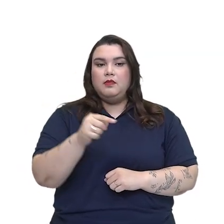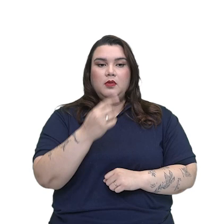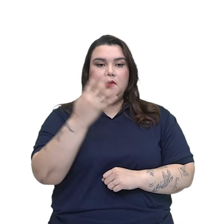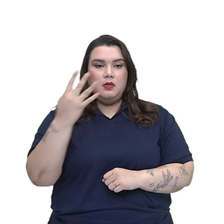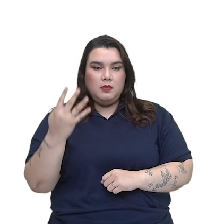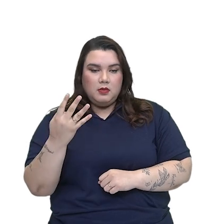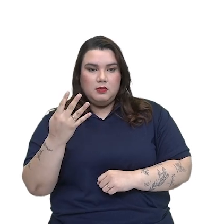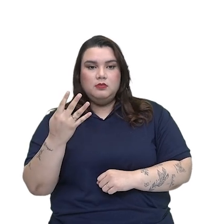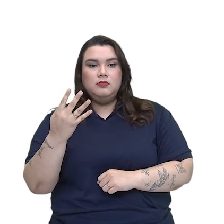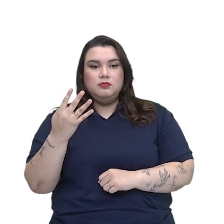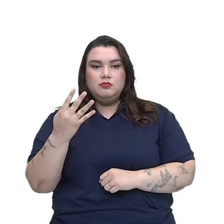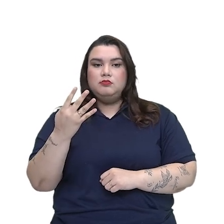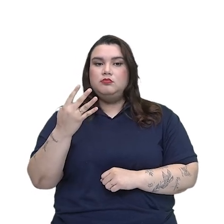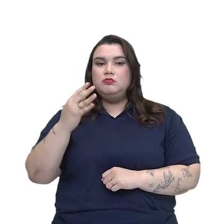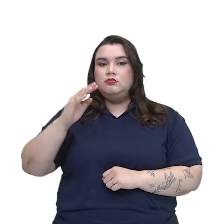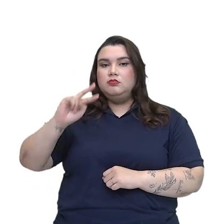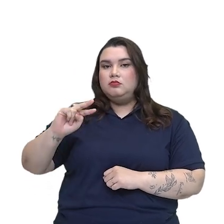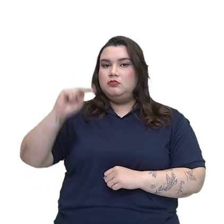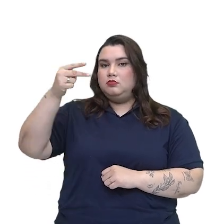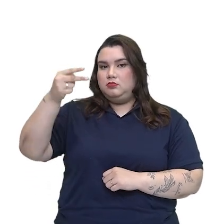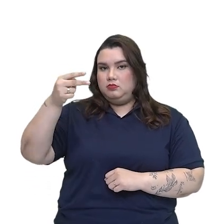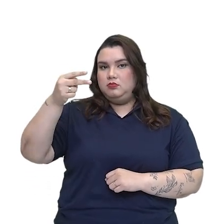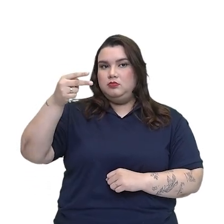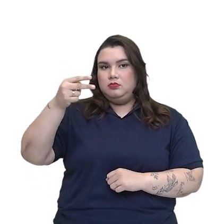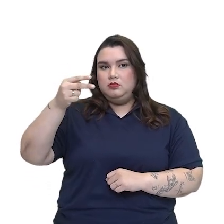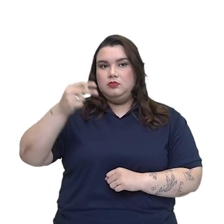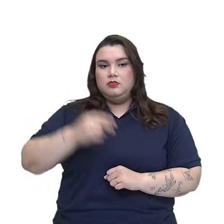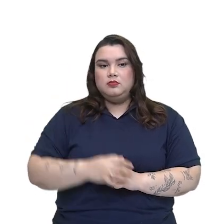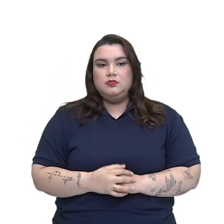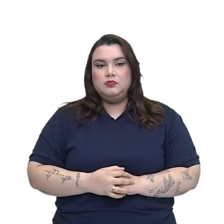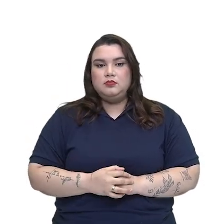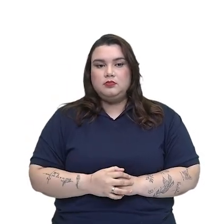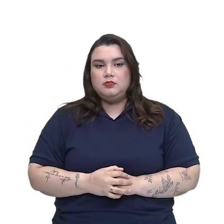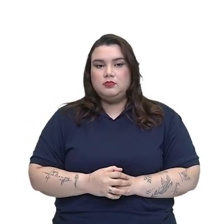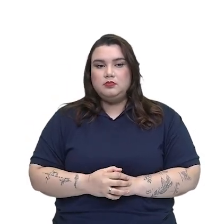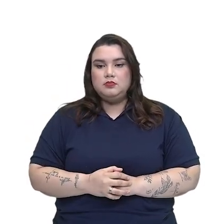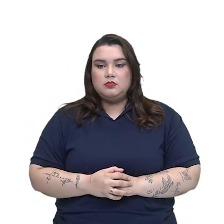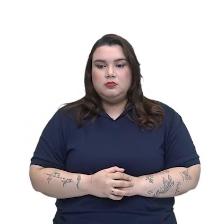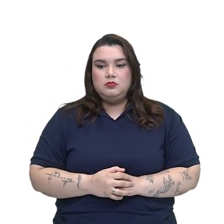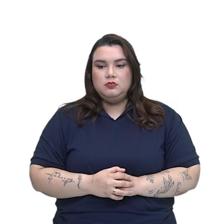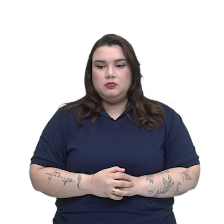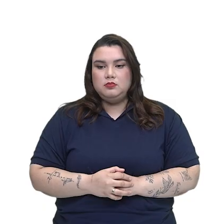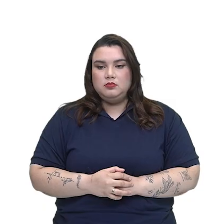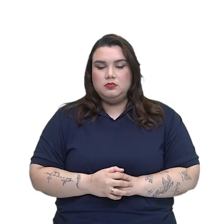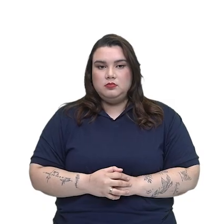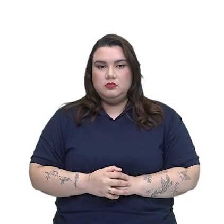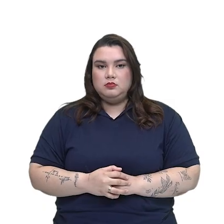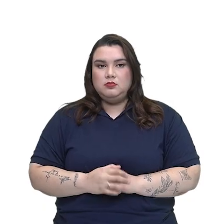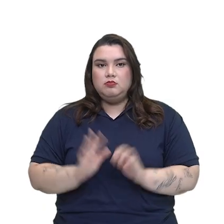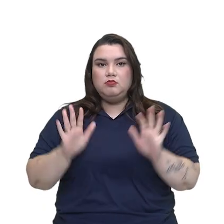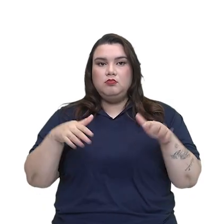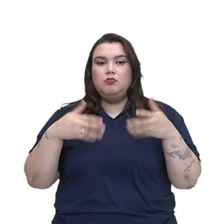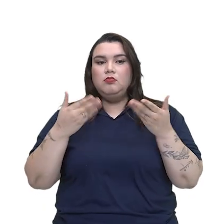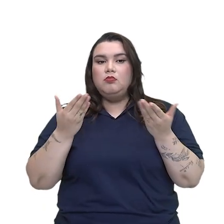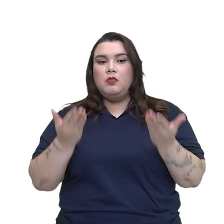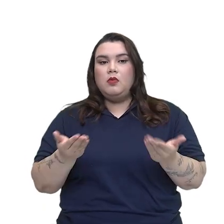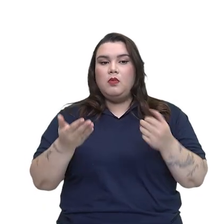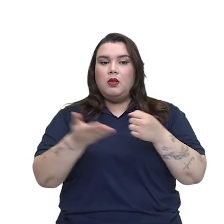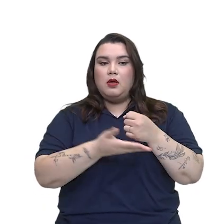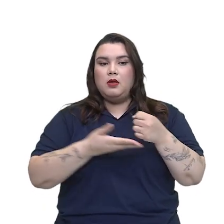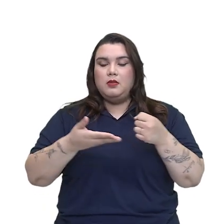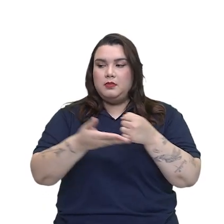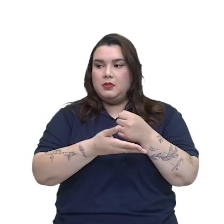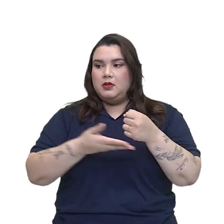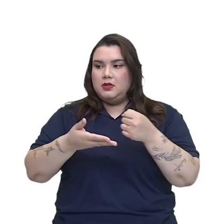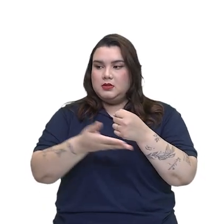1,4 elevado a 2. Ó. Então, quem é a nossa